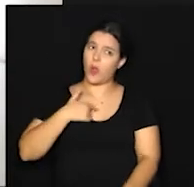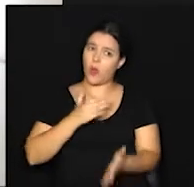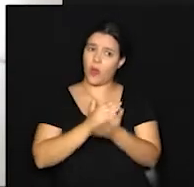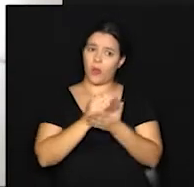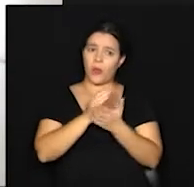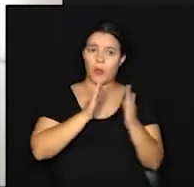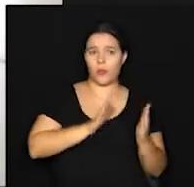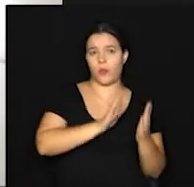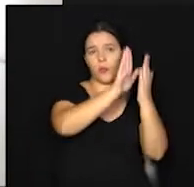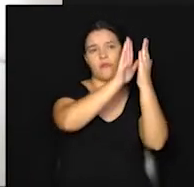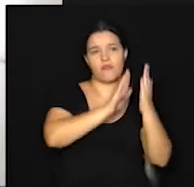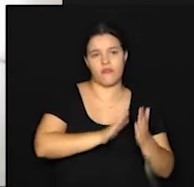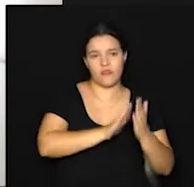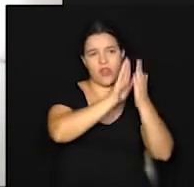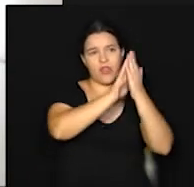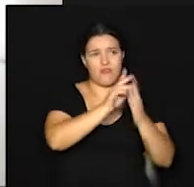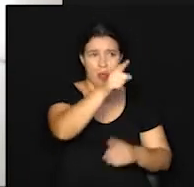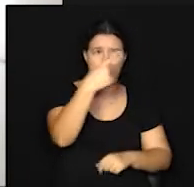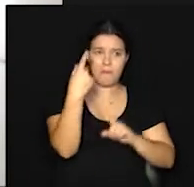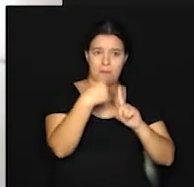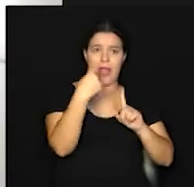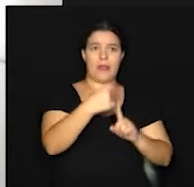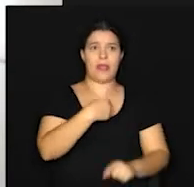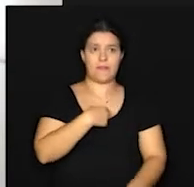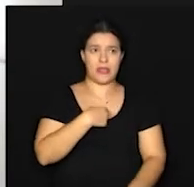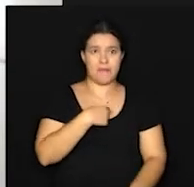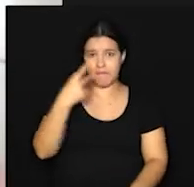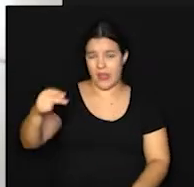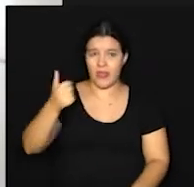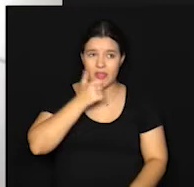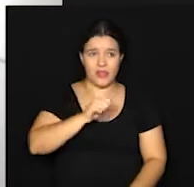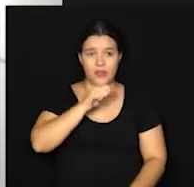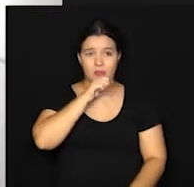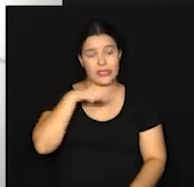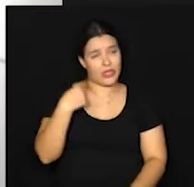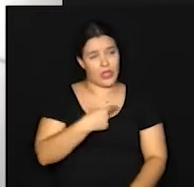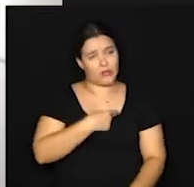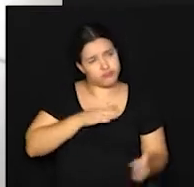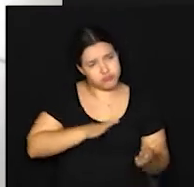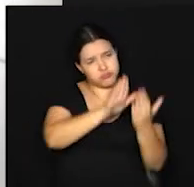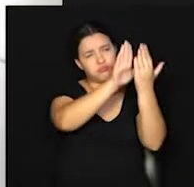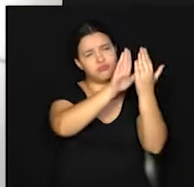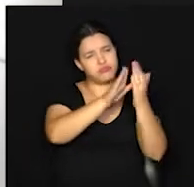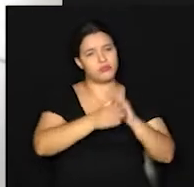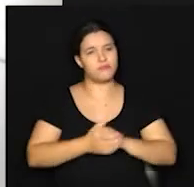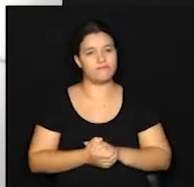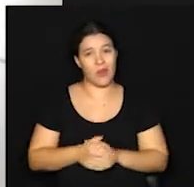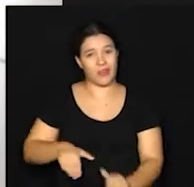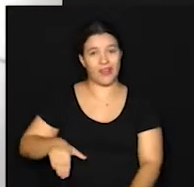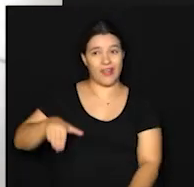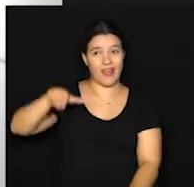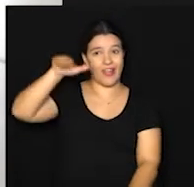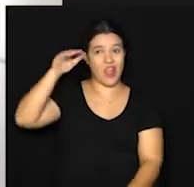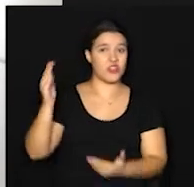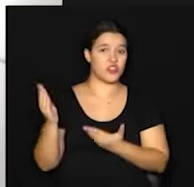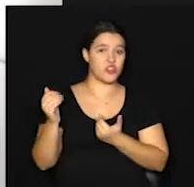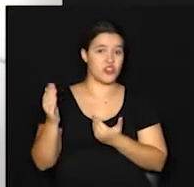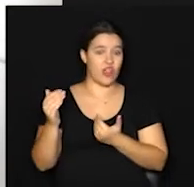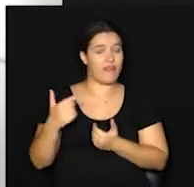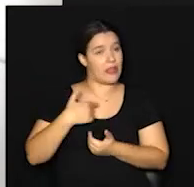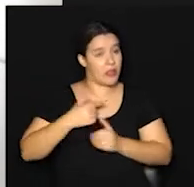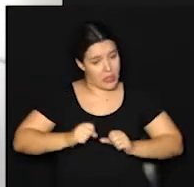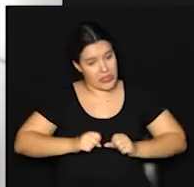enfrentamentos eu já não deixava mais ele me bater e nem bater na minha mãe. Então já era uma relação de enfrentamento, assim, de defesa